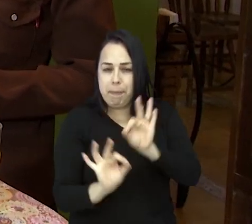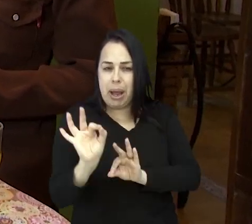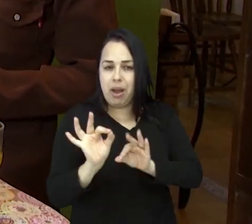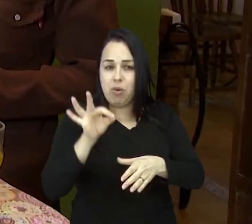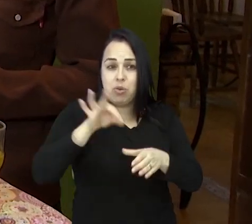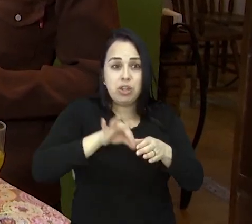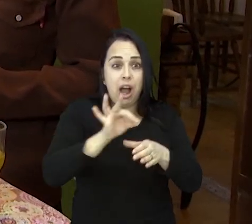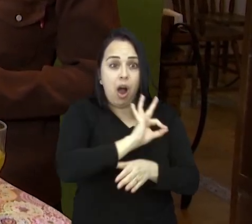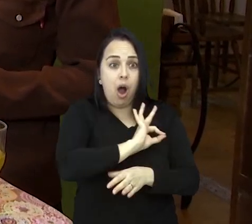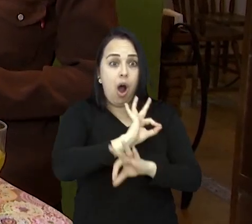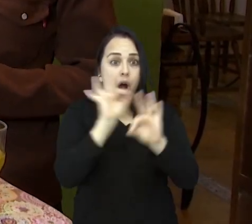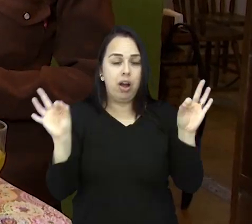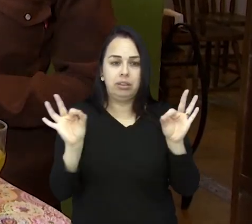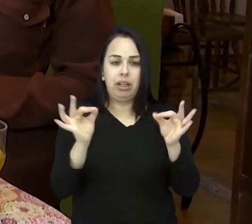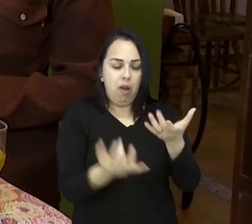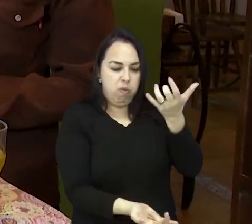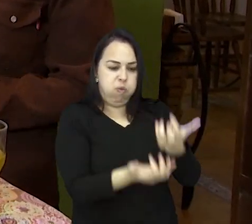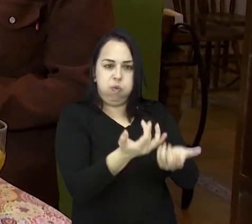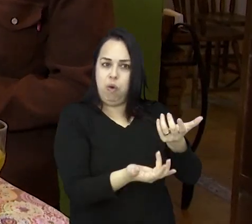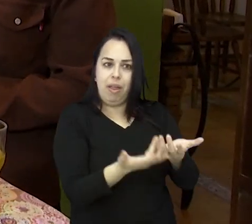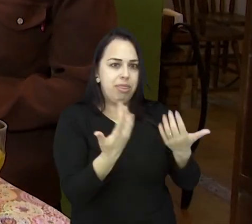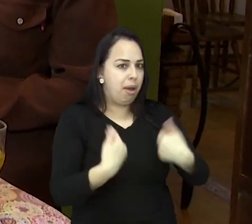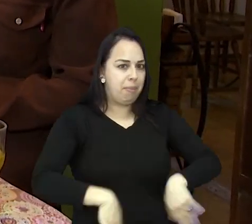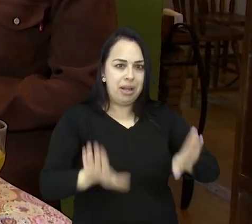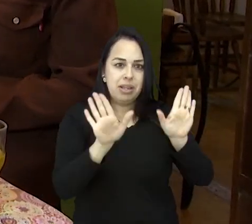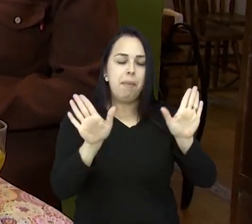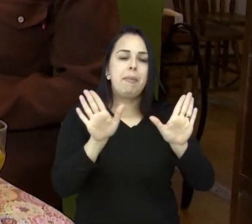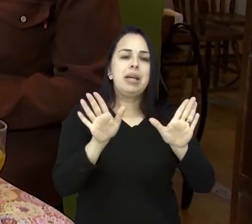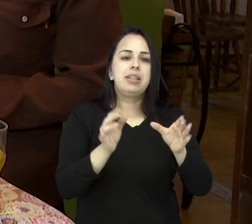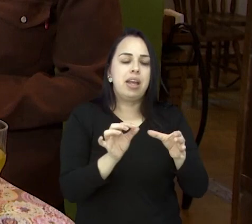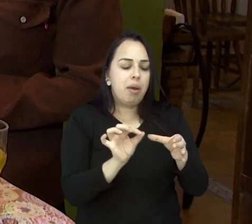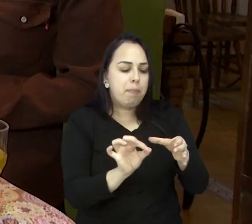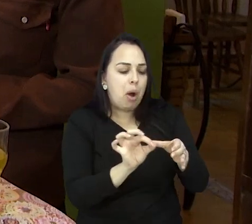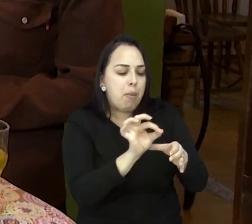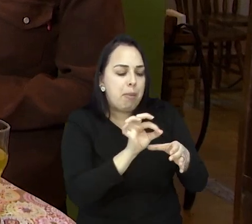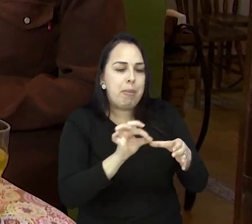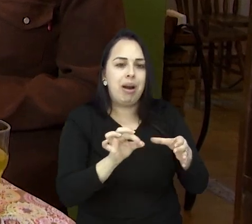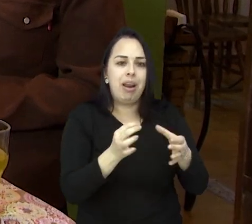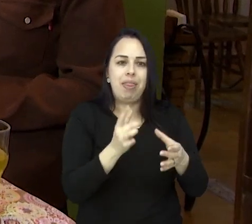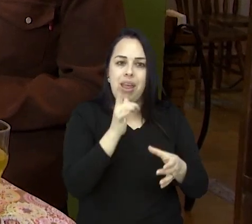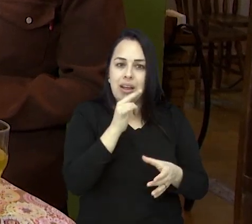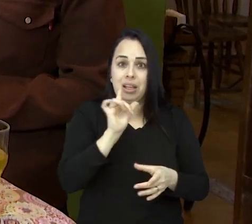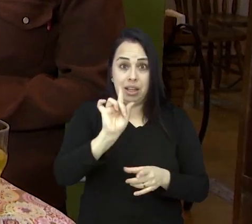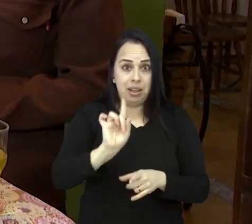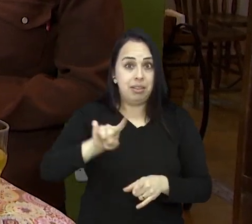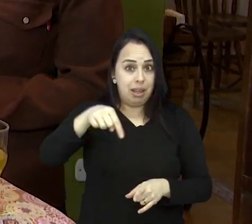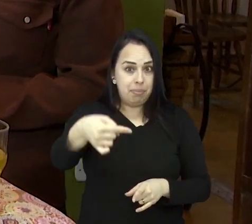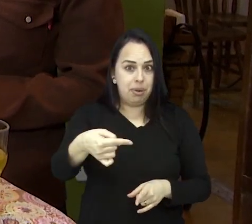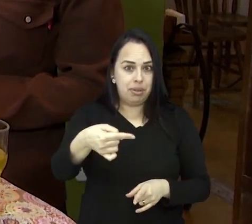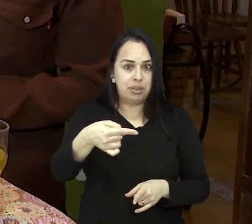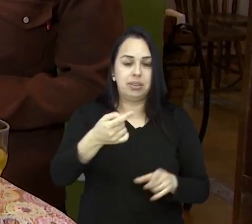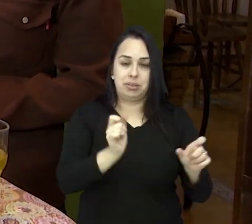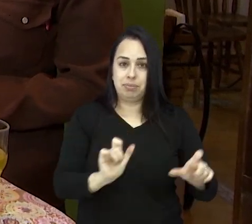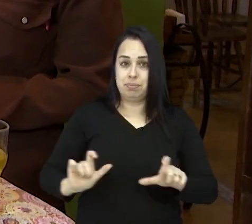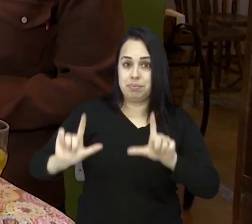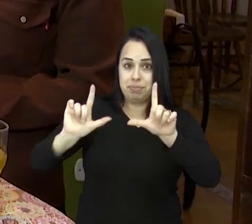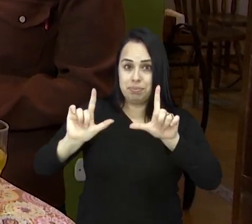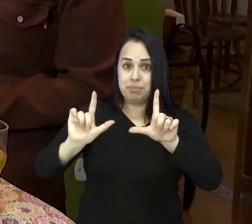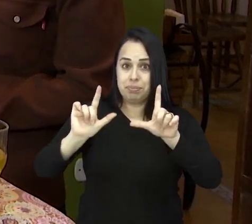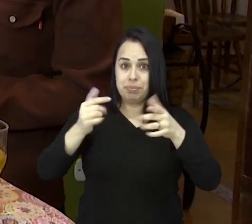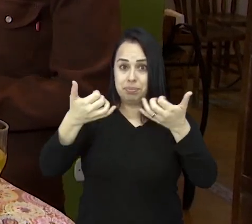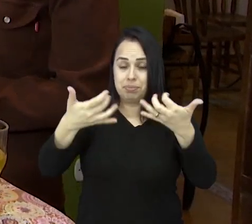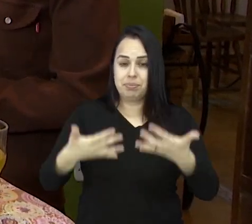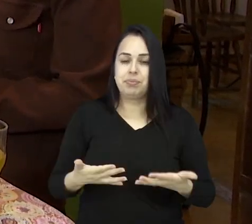bom chá. Não precisa ferver a água, mas tem o segredo das bolinhas, não é isso, Raquel? Exatamente. Daqui a pouquinho, no Entrevistas. Eu